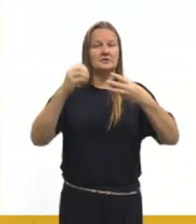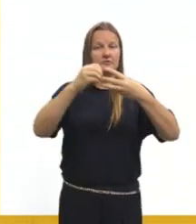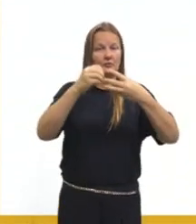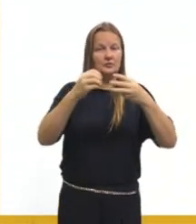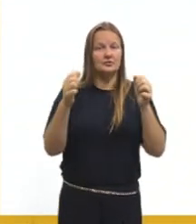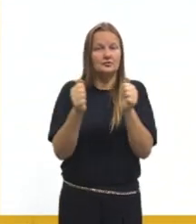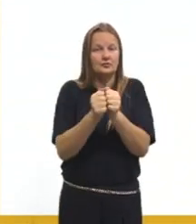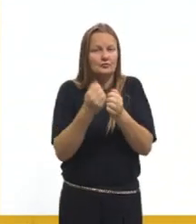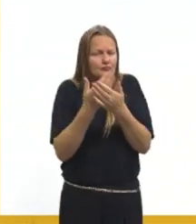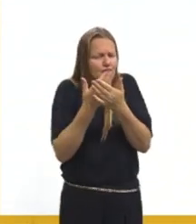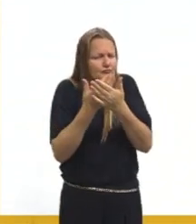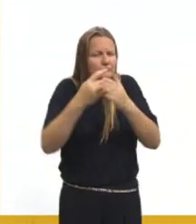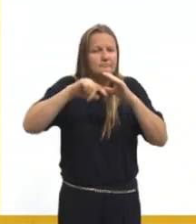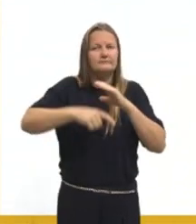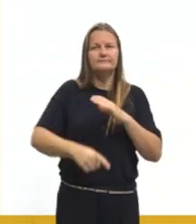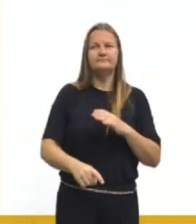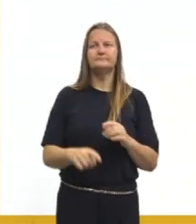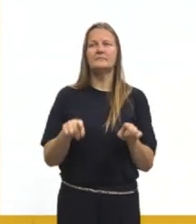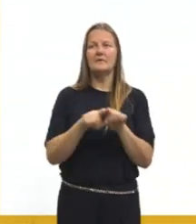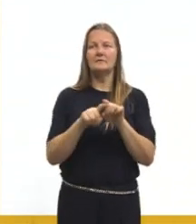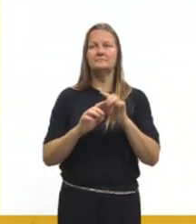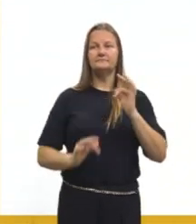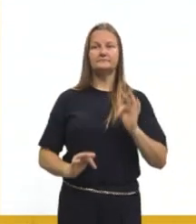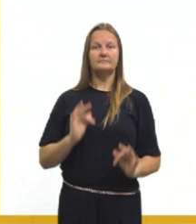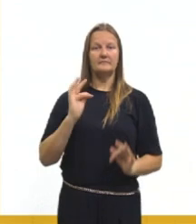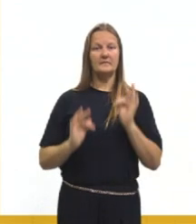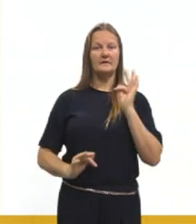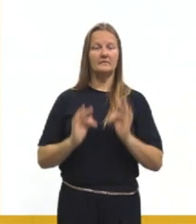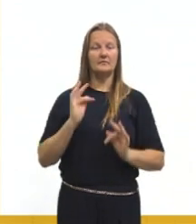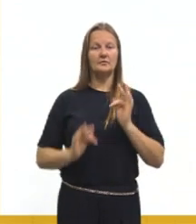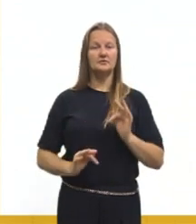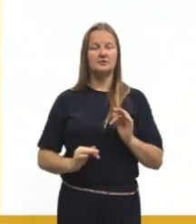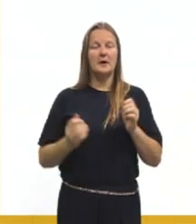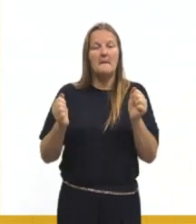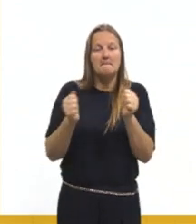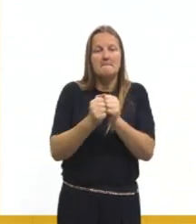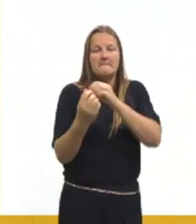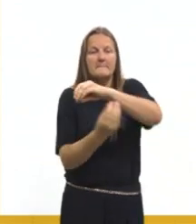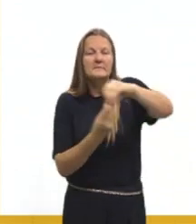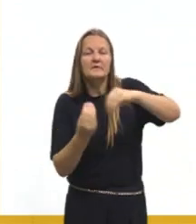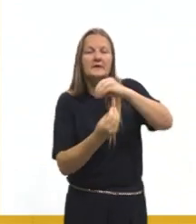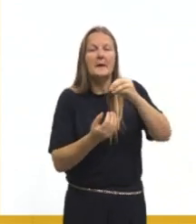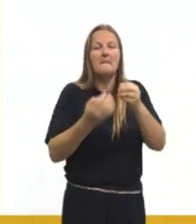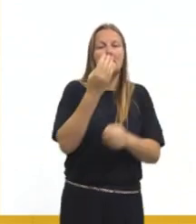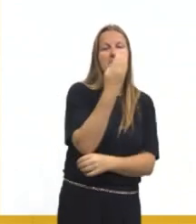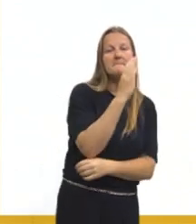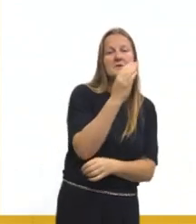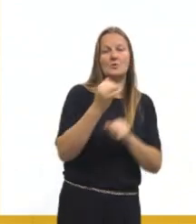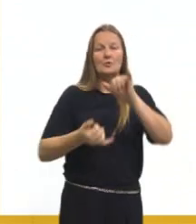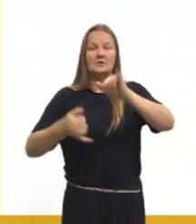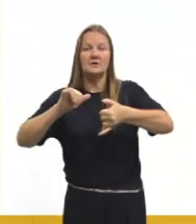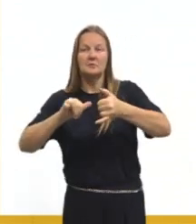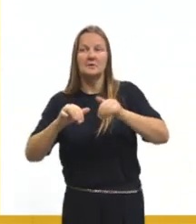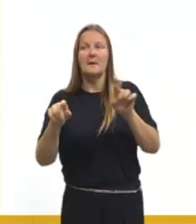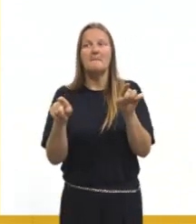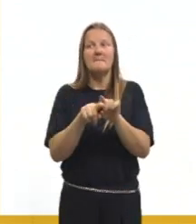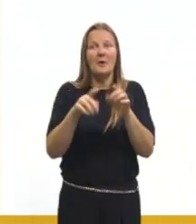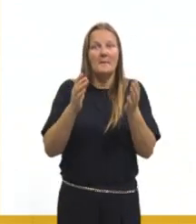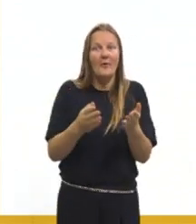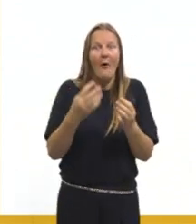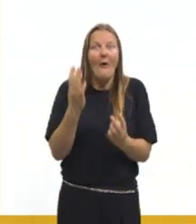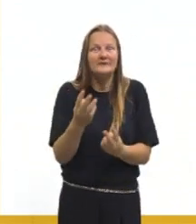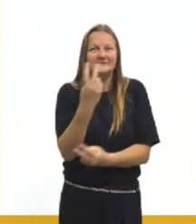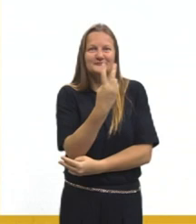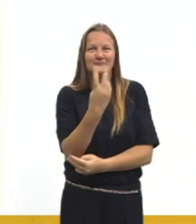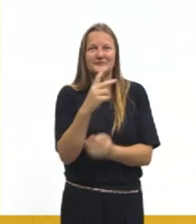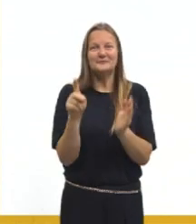na fisiologia caiu também bastante a parte da bioquímica e a própria bioquímica que hoje eu tô aqui com a professora